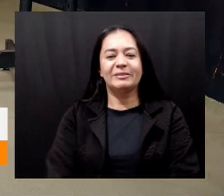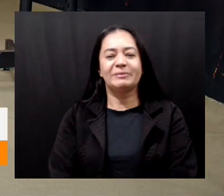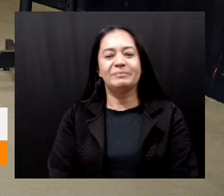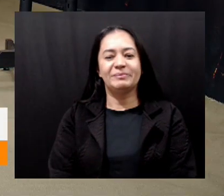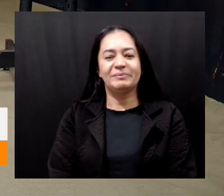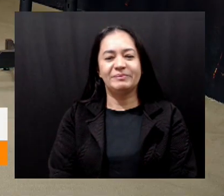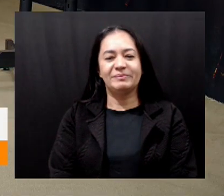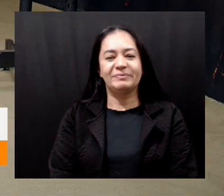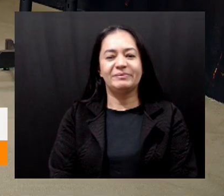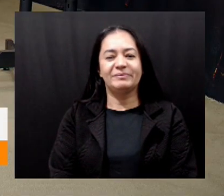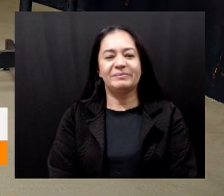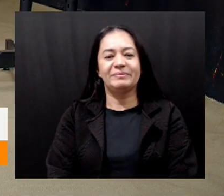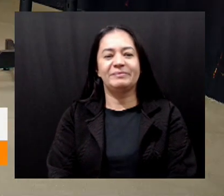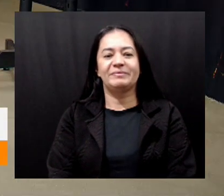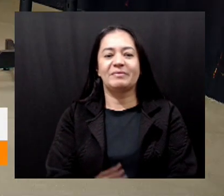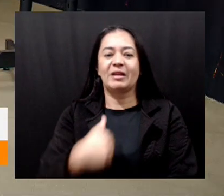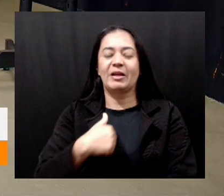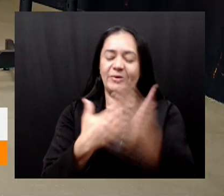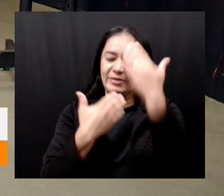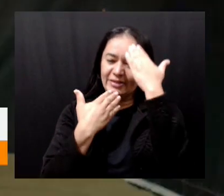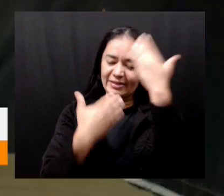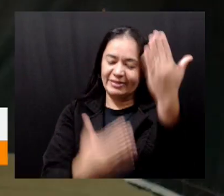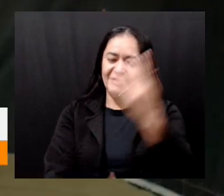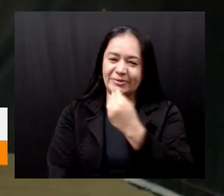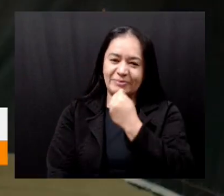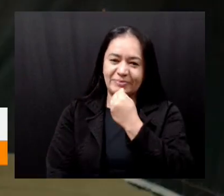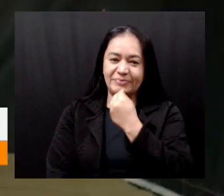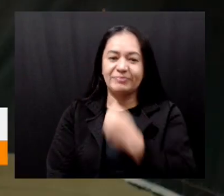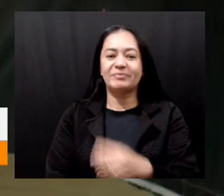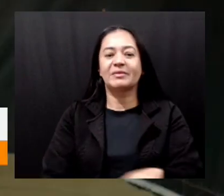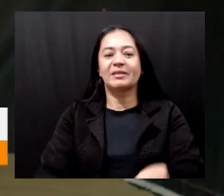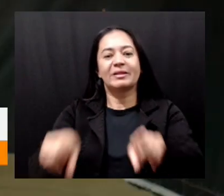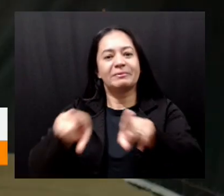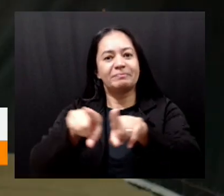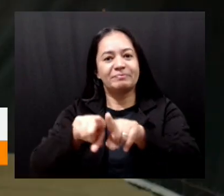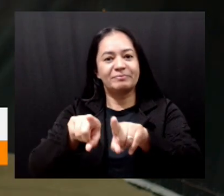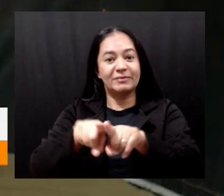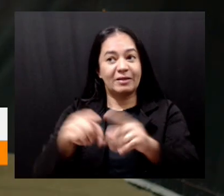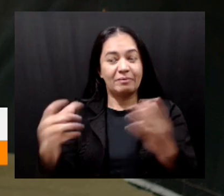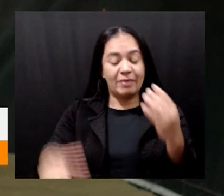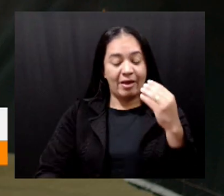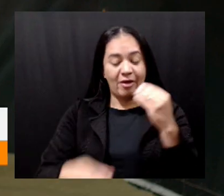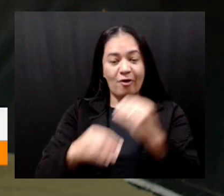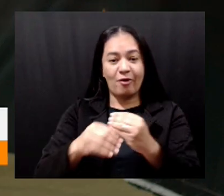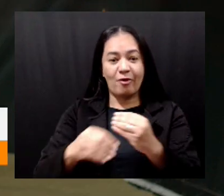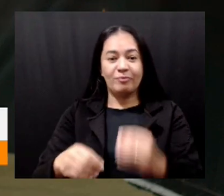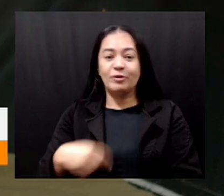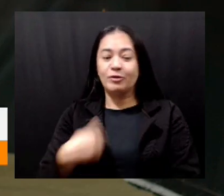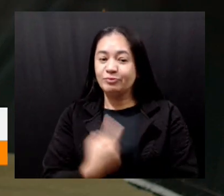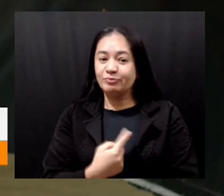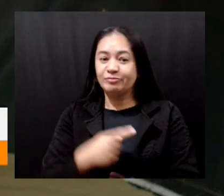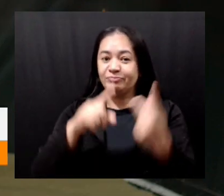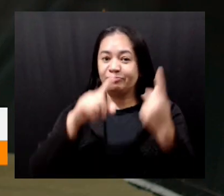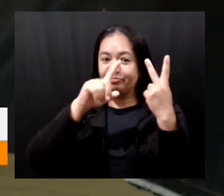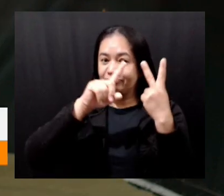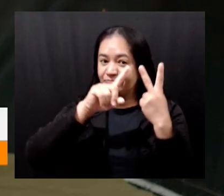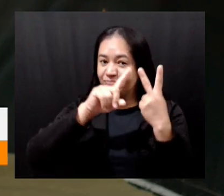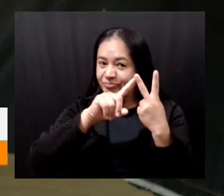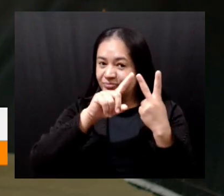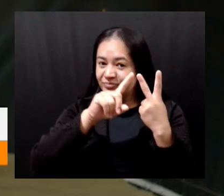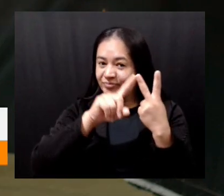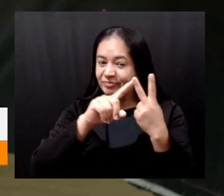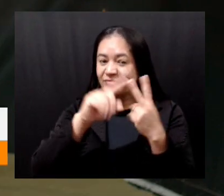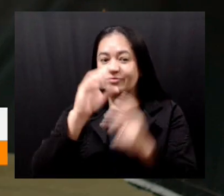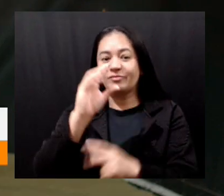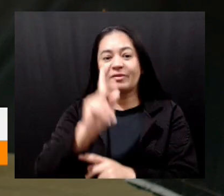eu que agradeço a oportunidade. Maravilha! Para completar o nosso time, a gente recebe a Karina Dalcante